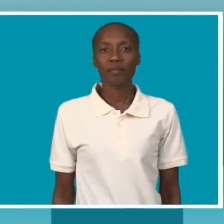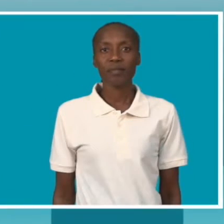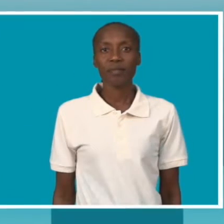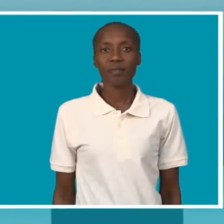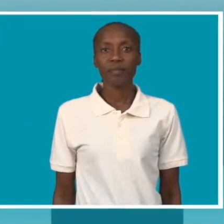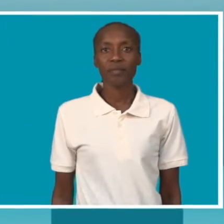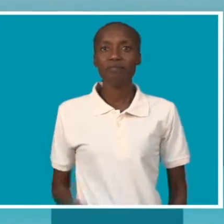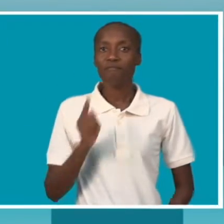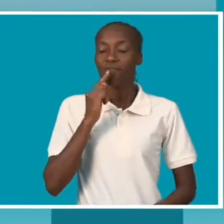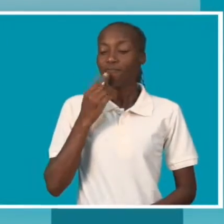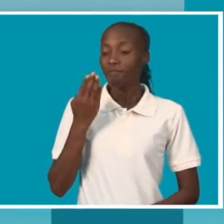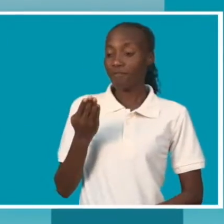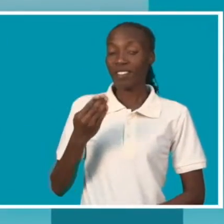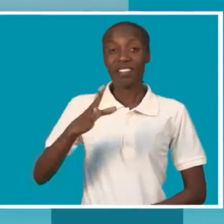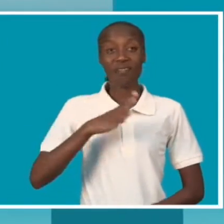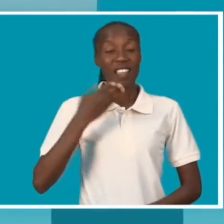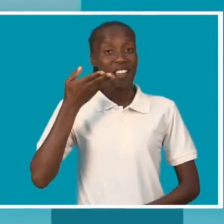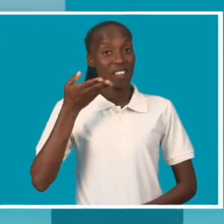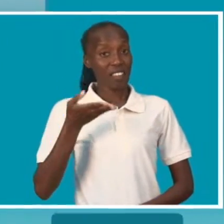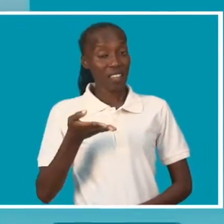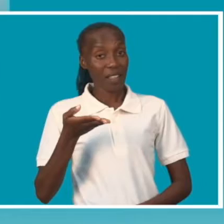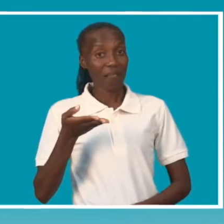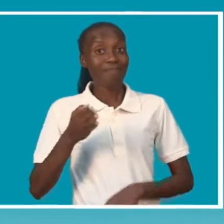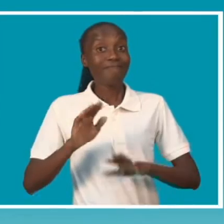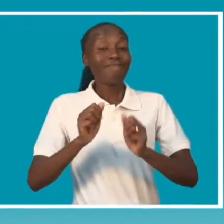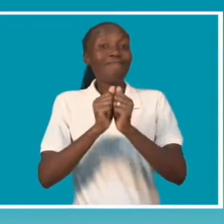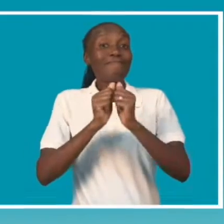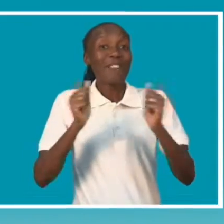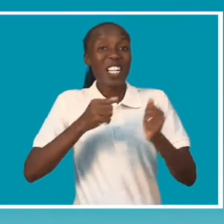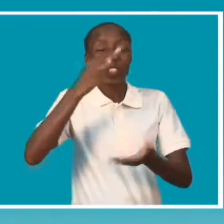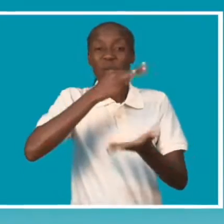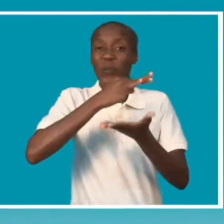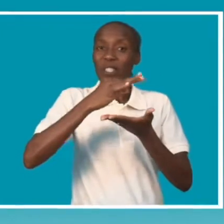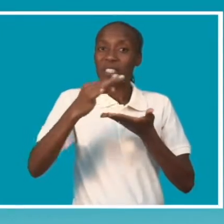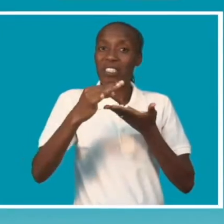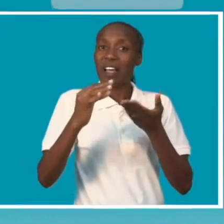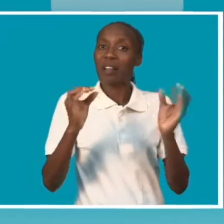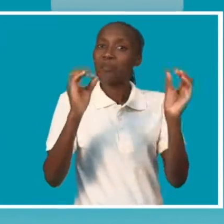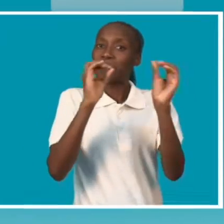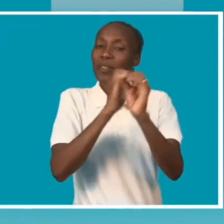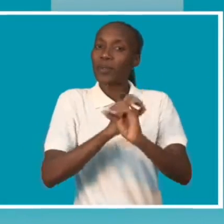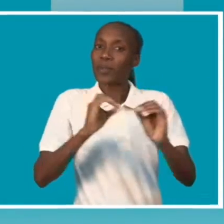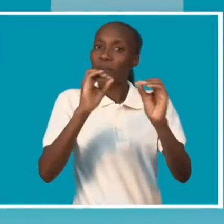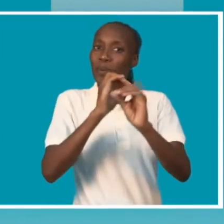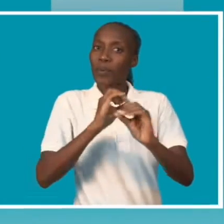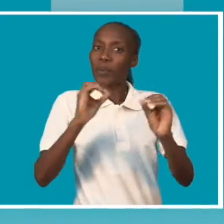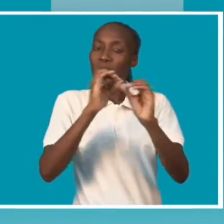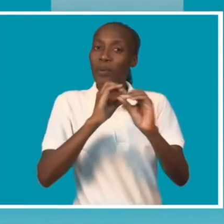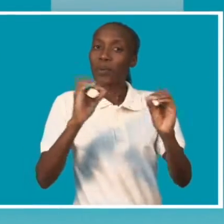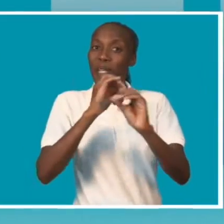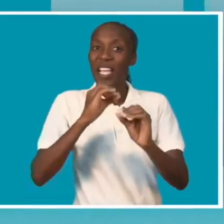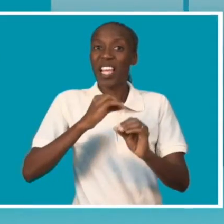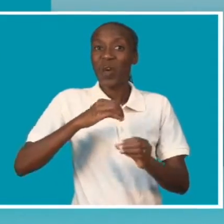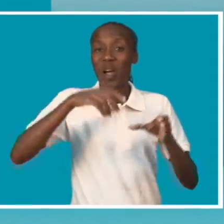compram. E também tem, mas não tem original, tintas original.